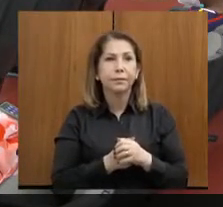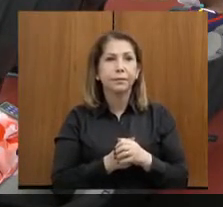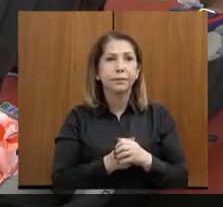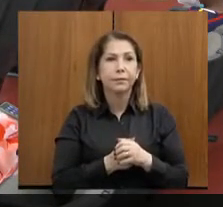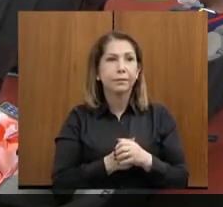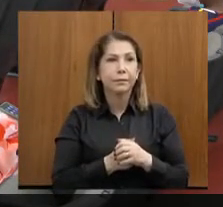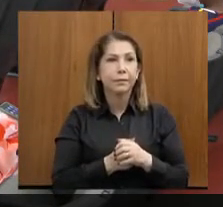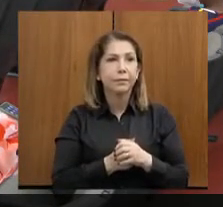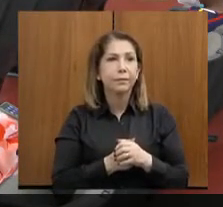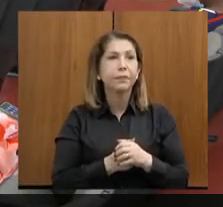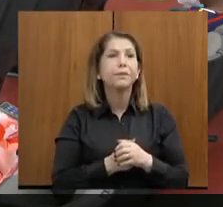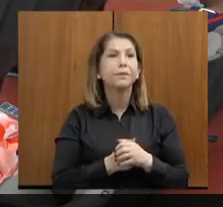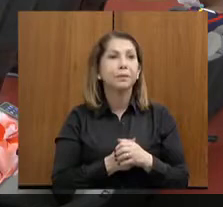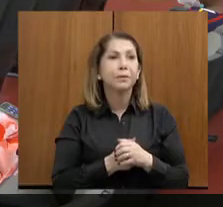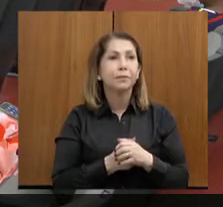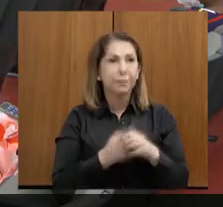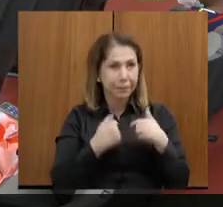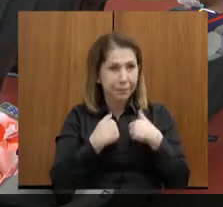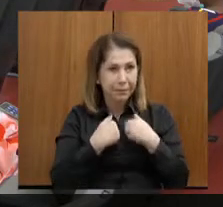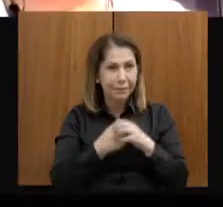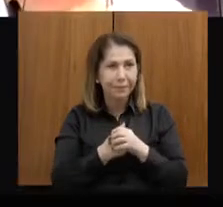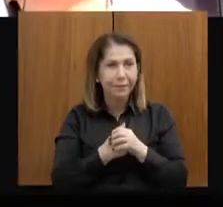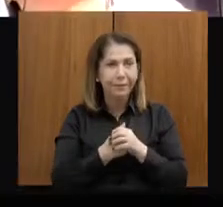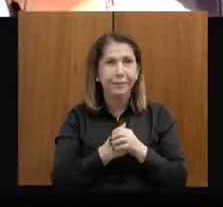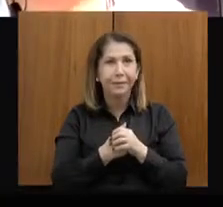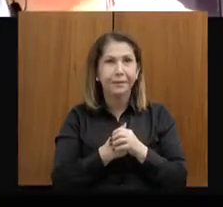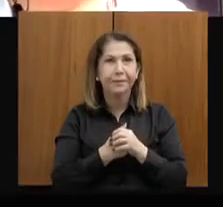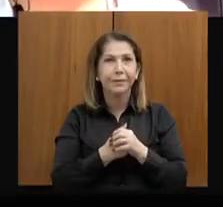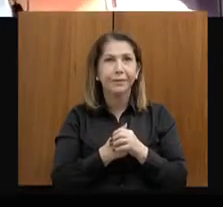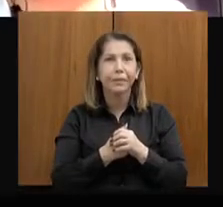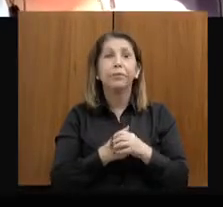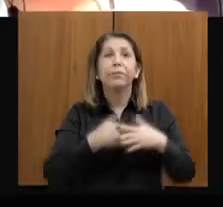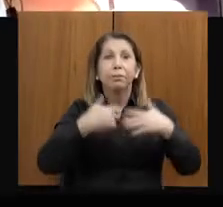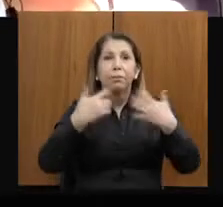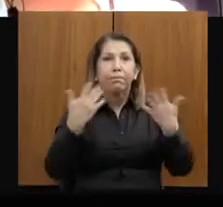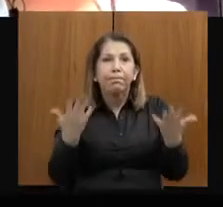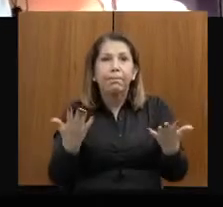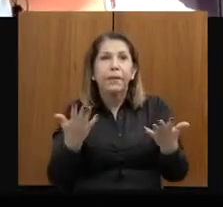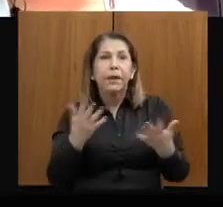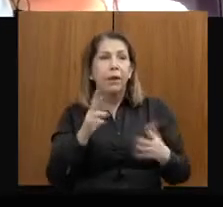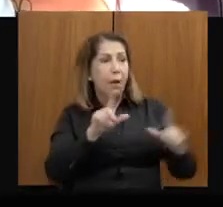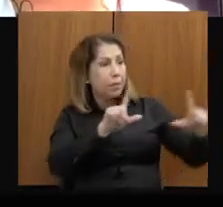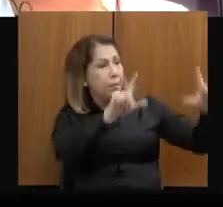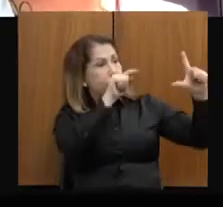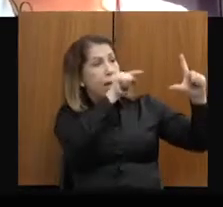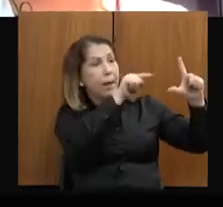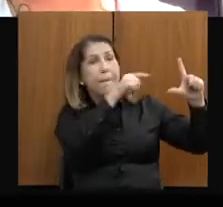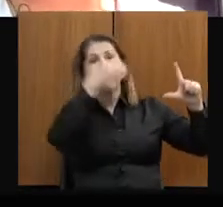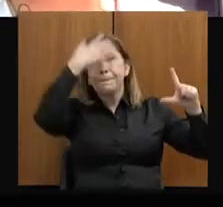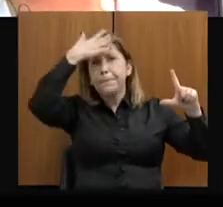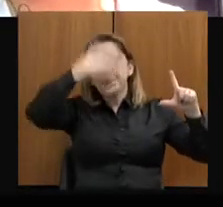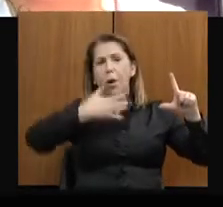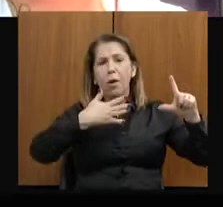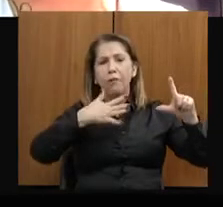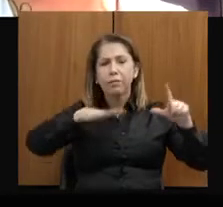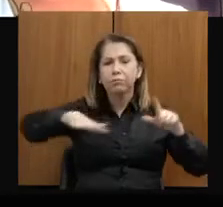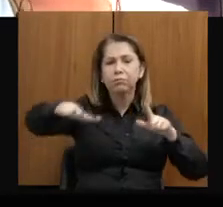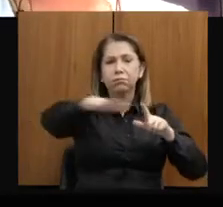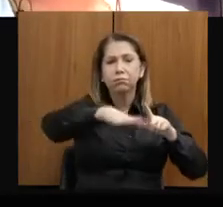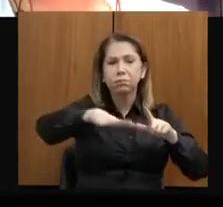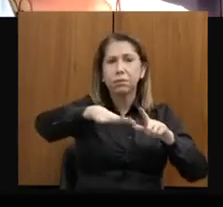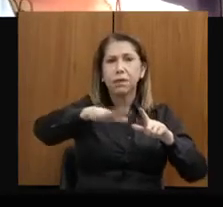O que é pronto então a gente se fala então uma presença da população negra nesse território